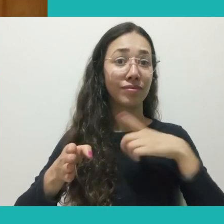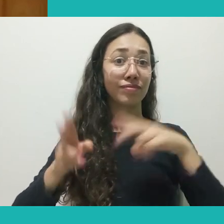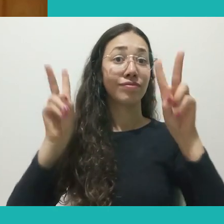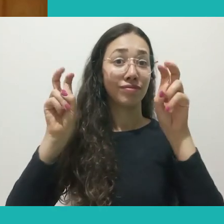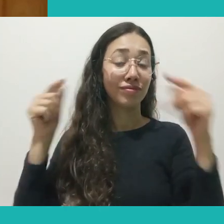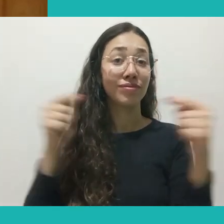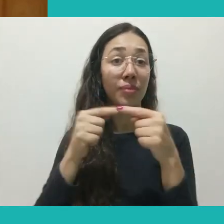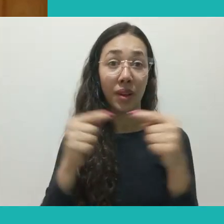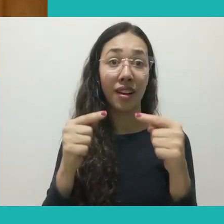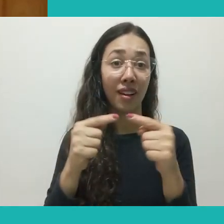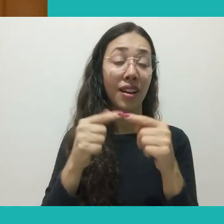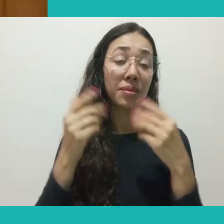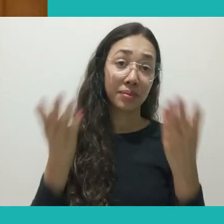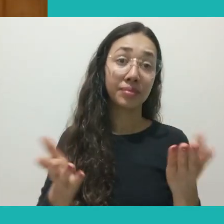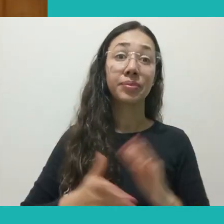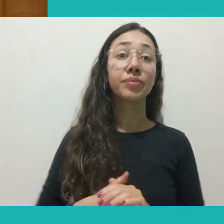que trazem